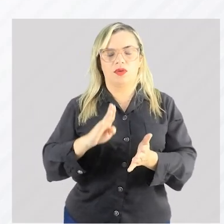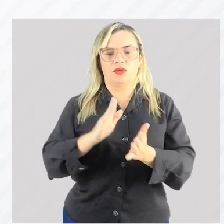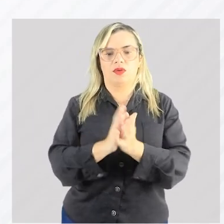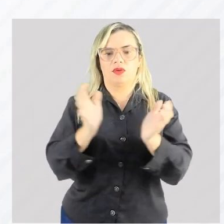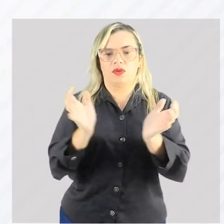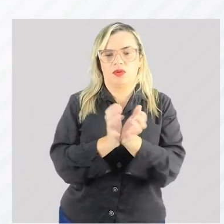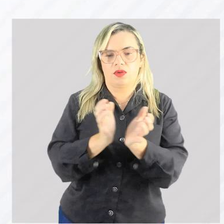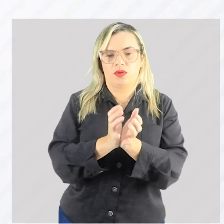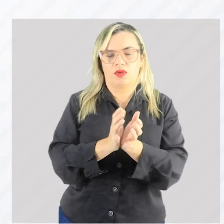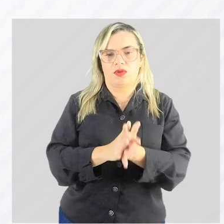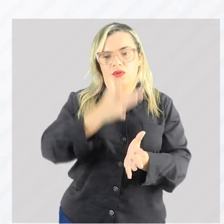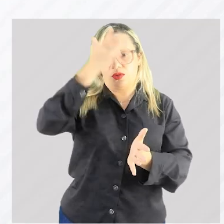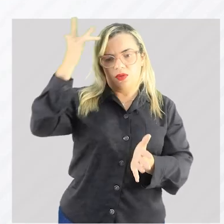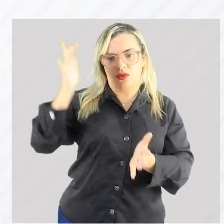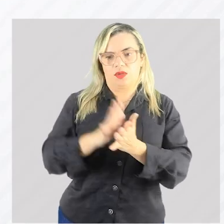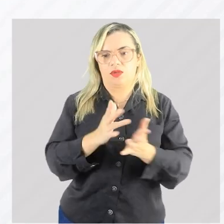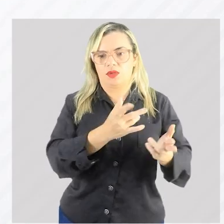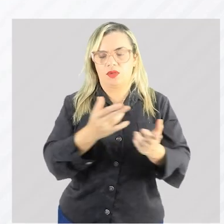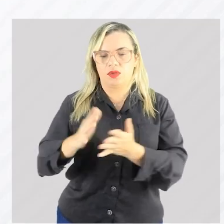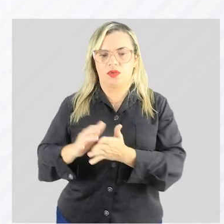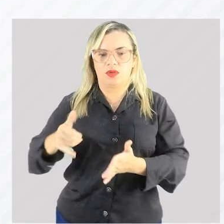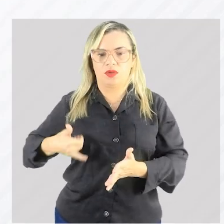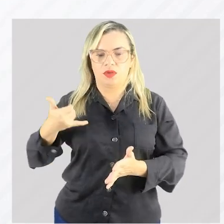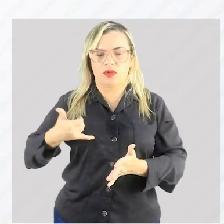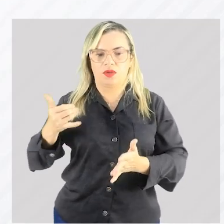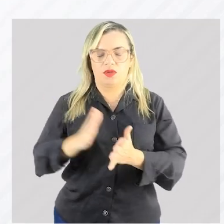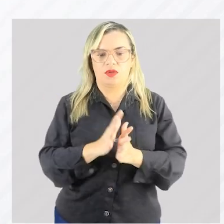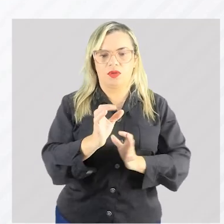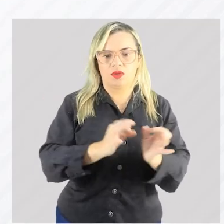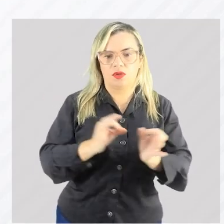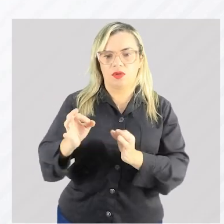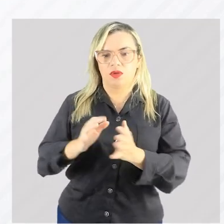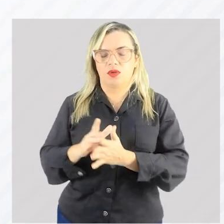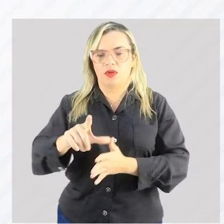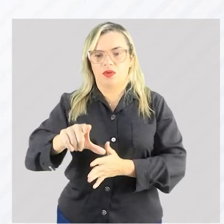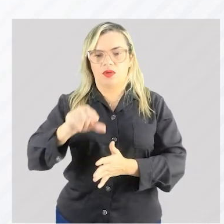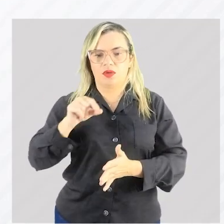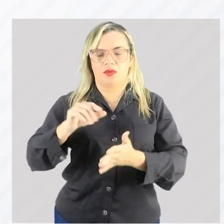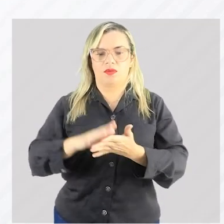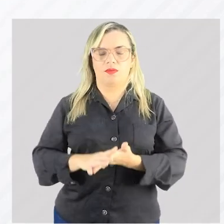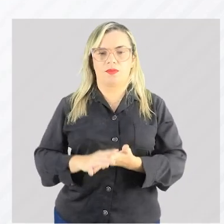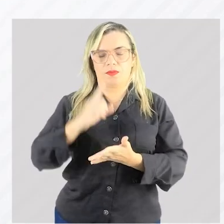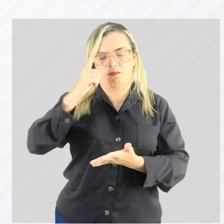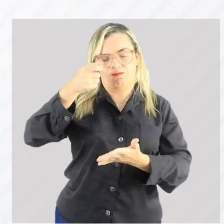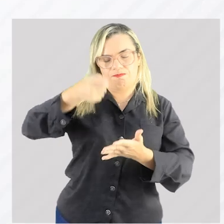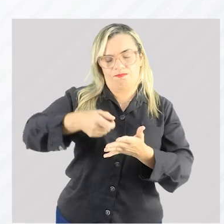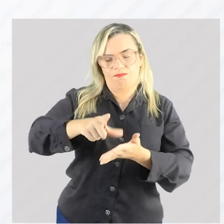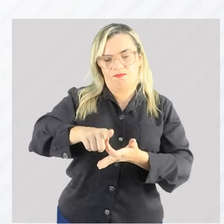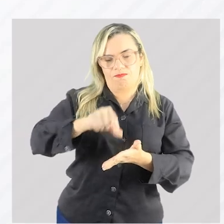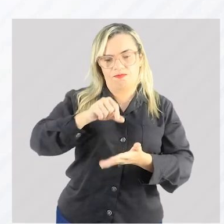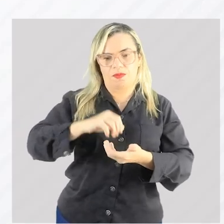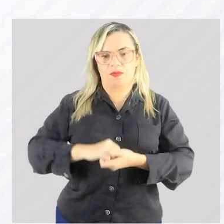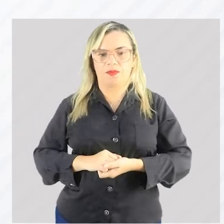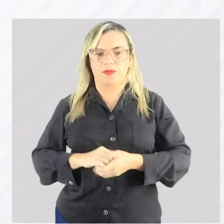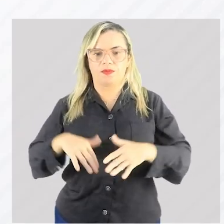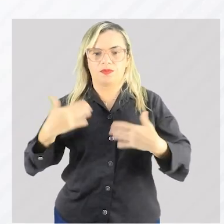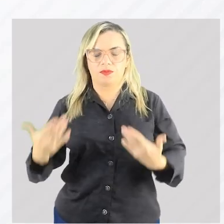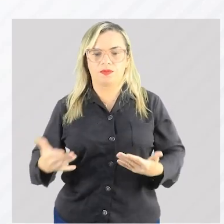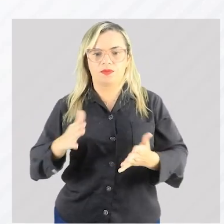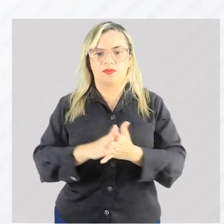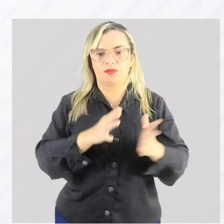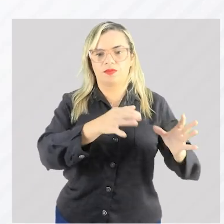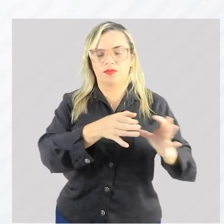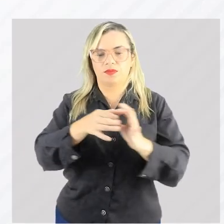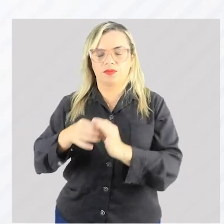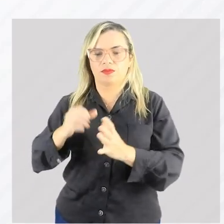de pessoas com a mesma idade a ordem seja decidida por sorteio nessas